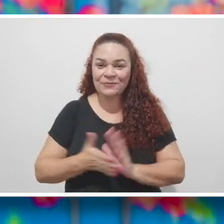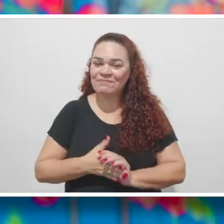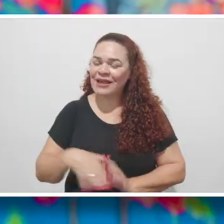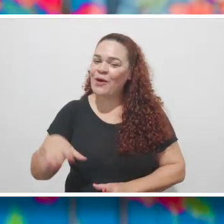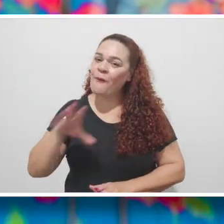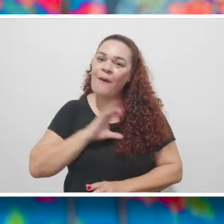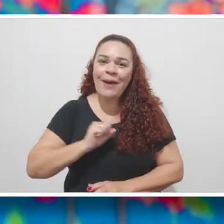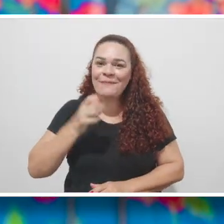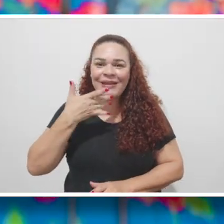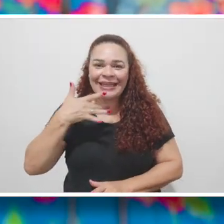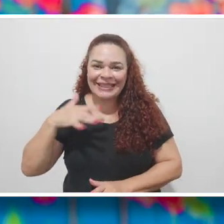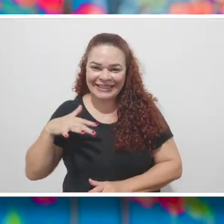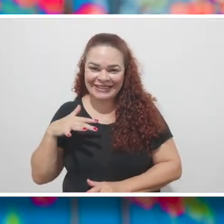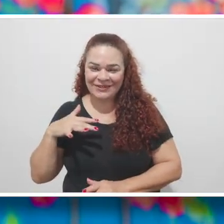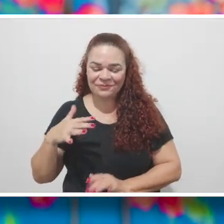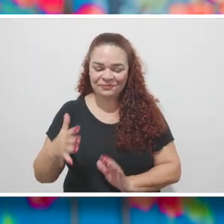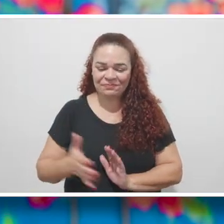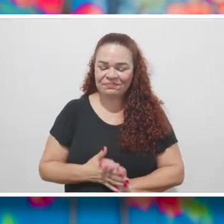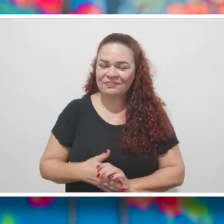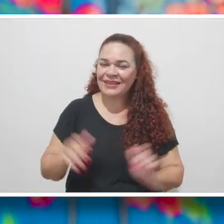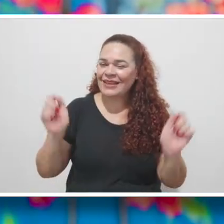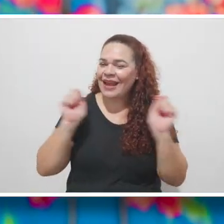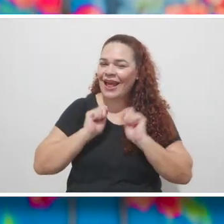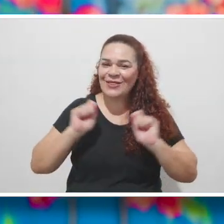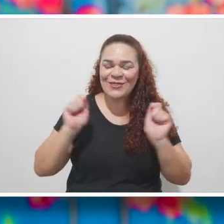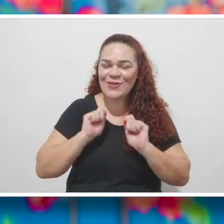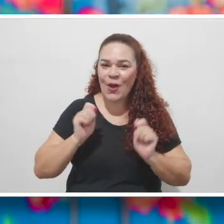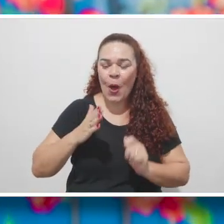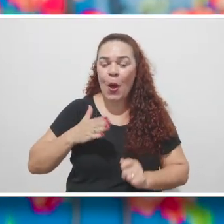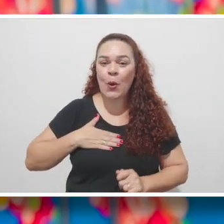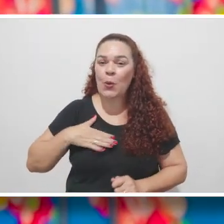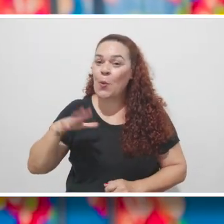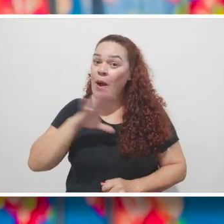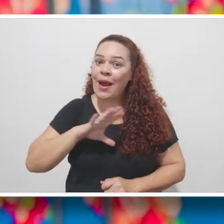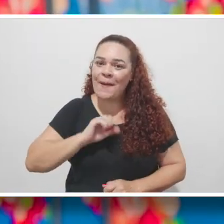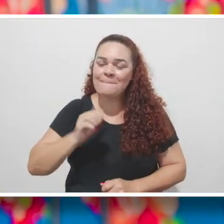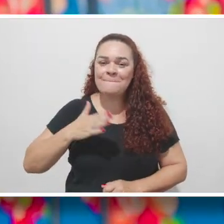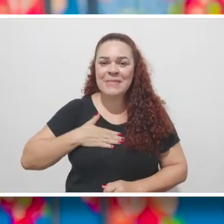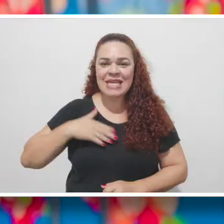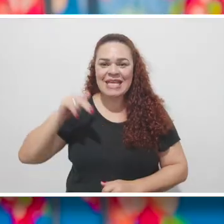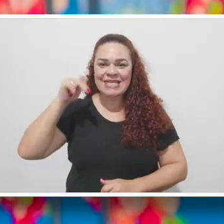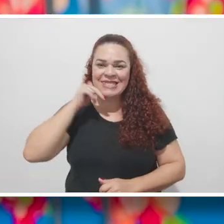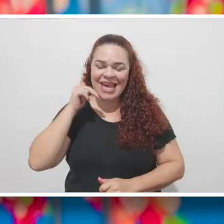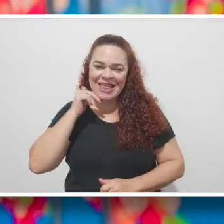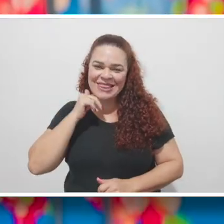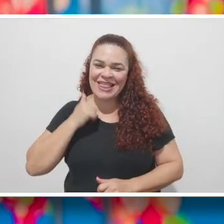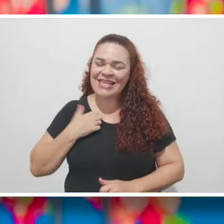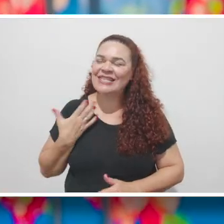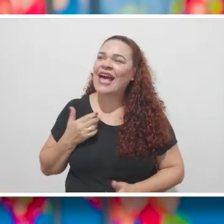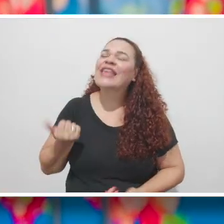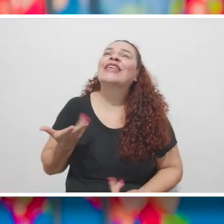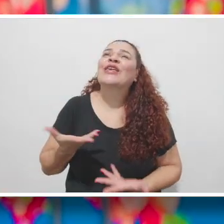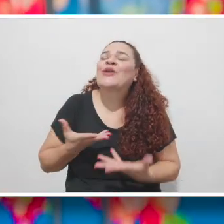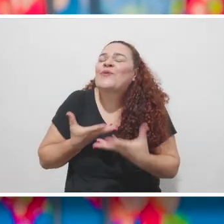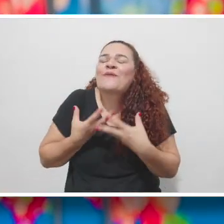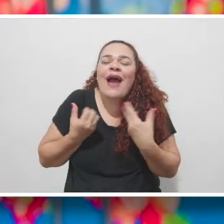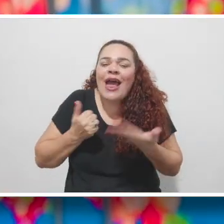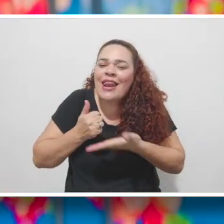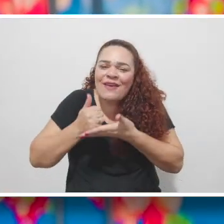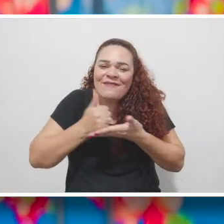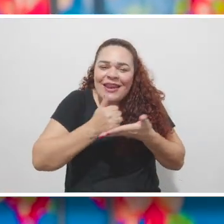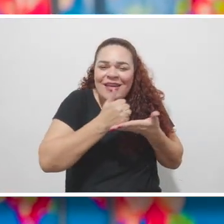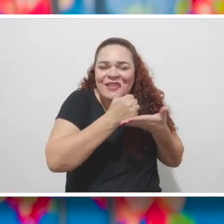amo criança, adoro, amo as minhas netas. Aonde eu pudesse levar um pedacinho de mim para